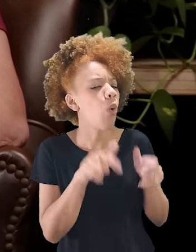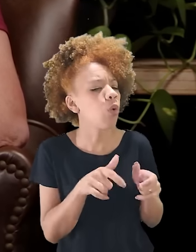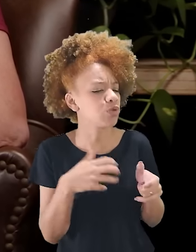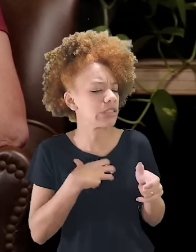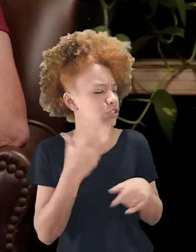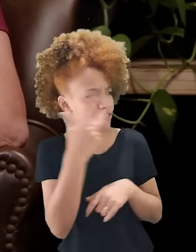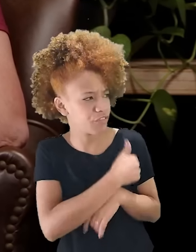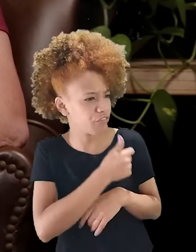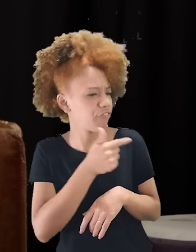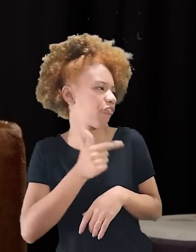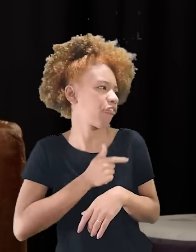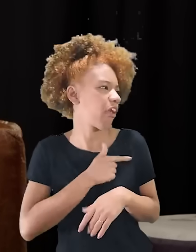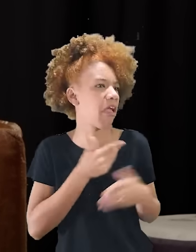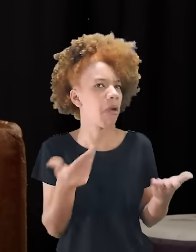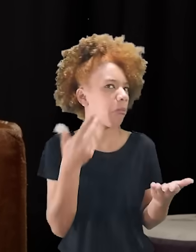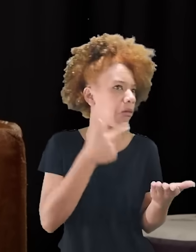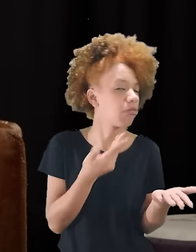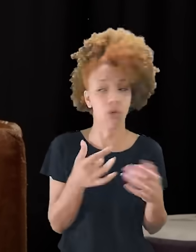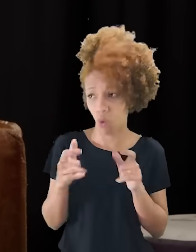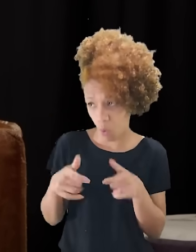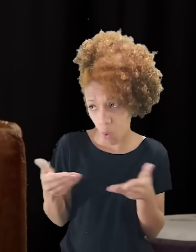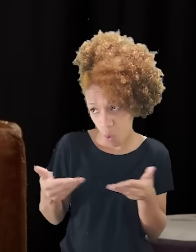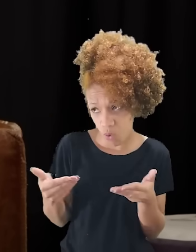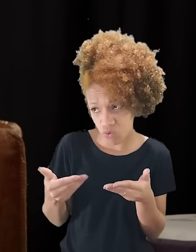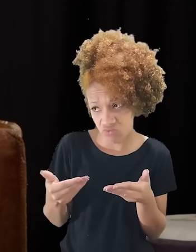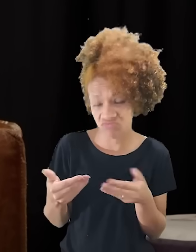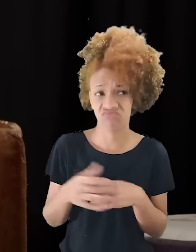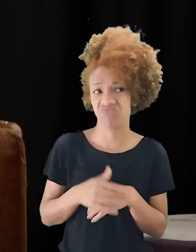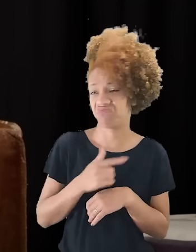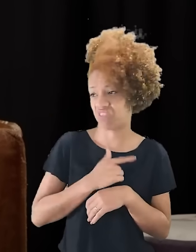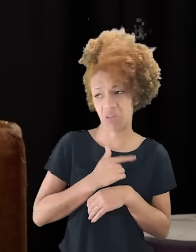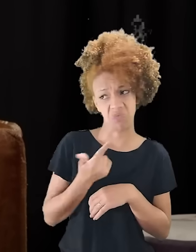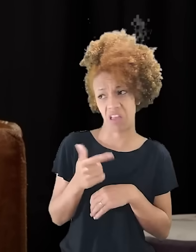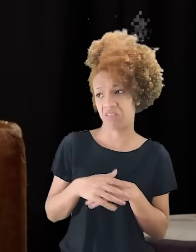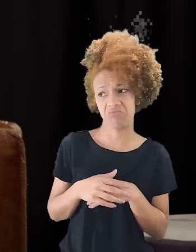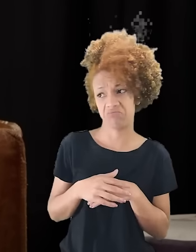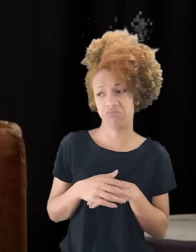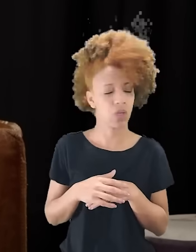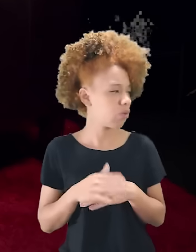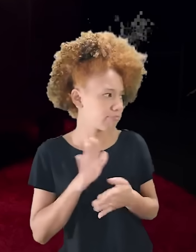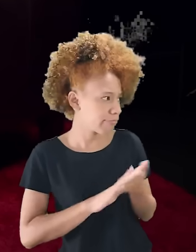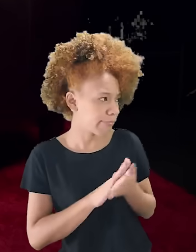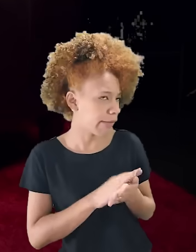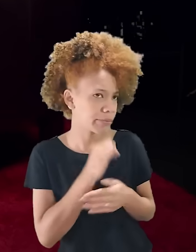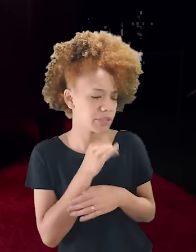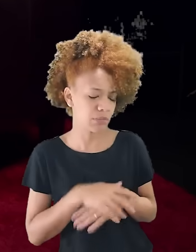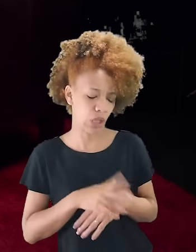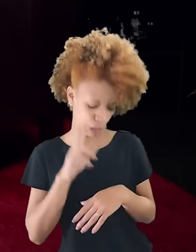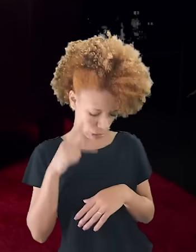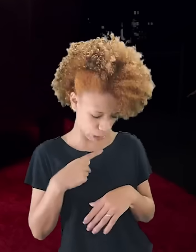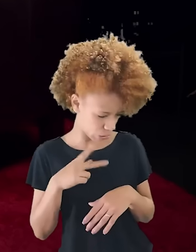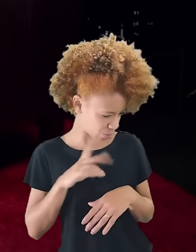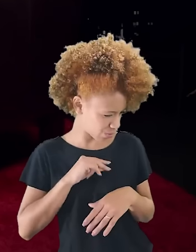se sente feia hoje em dia não hoje em dia não não tem não não tem nada em você que você fale Cara eu odeio